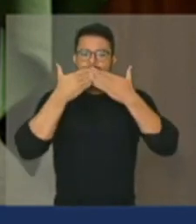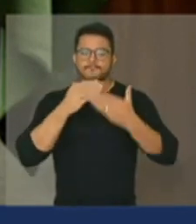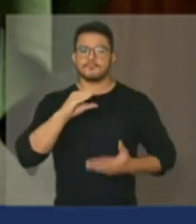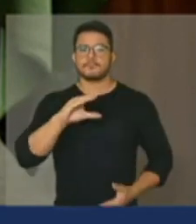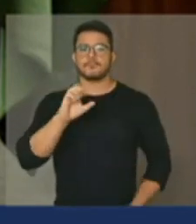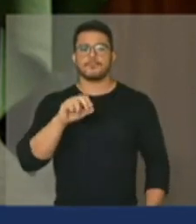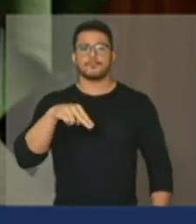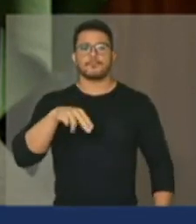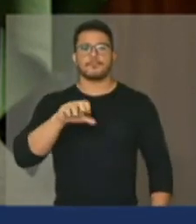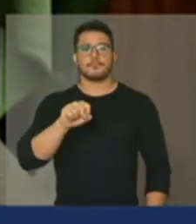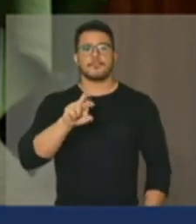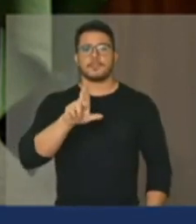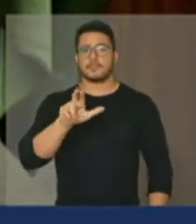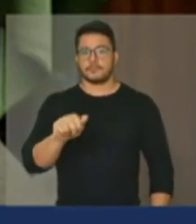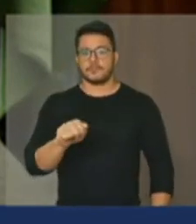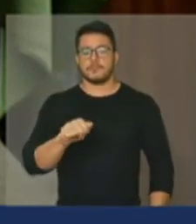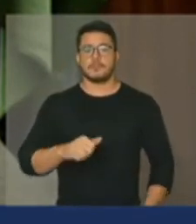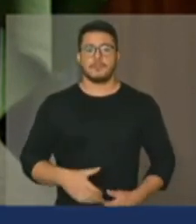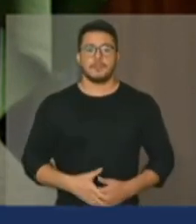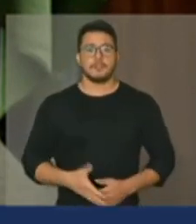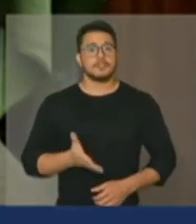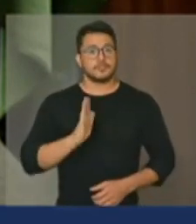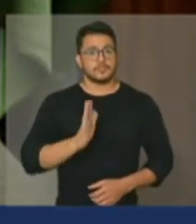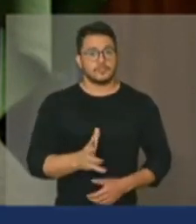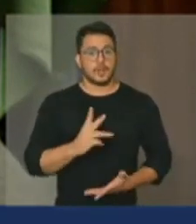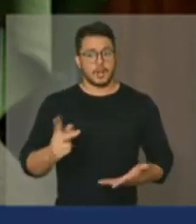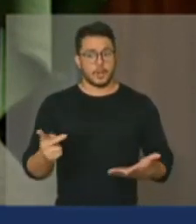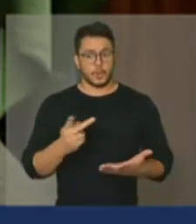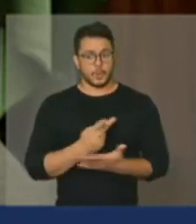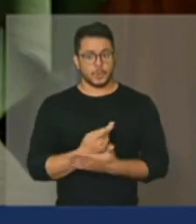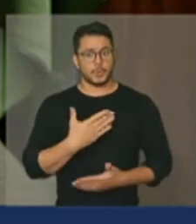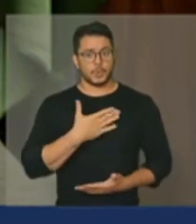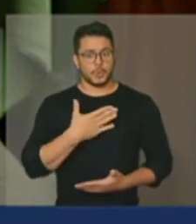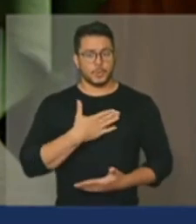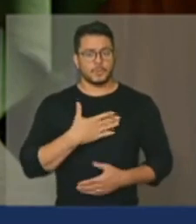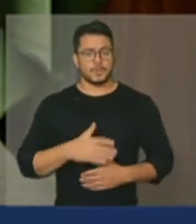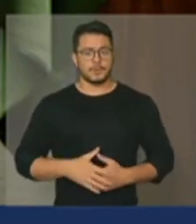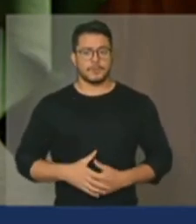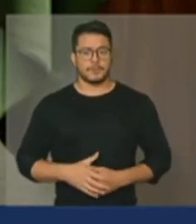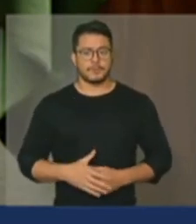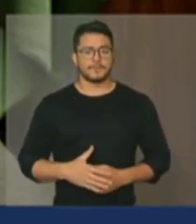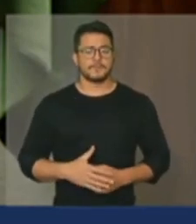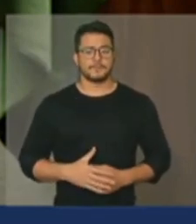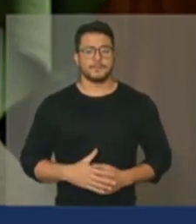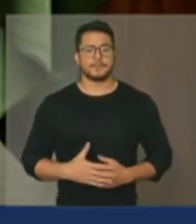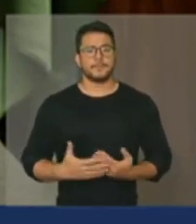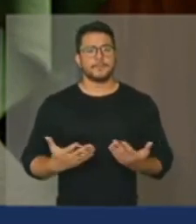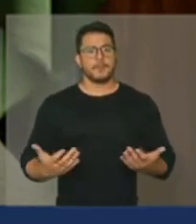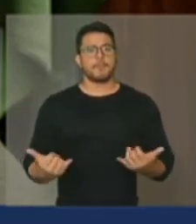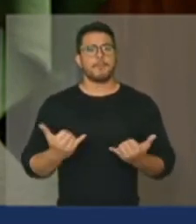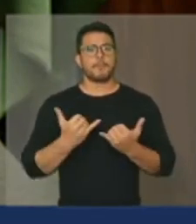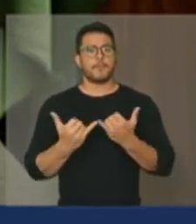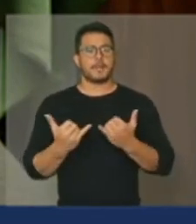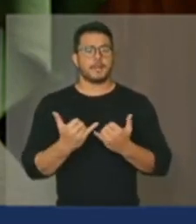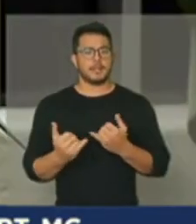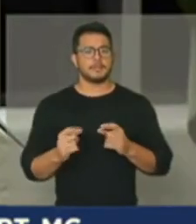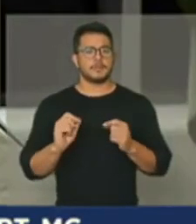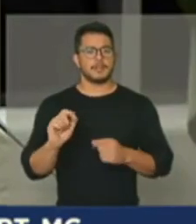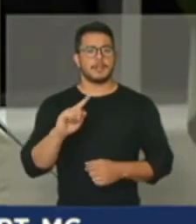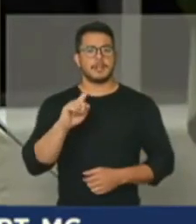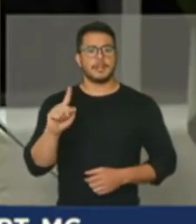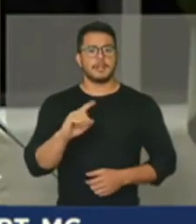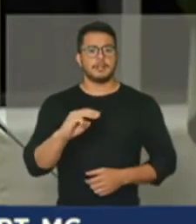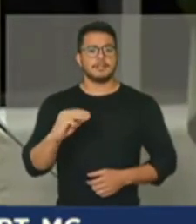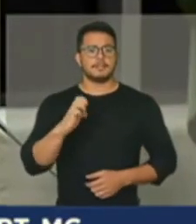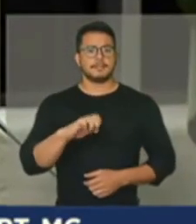deputado estadual em Minas Gerais, quando o governador era hoje deputado Aécio Neves. E parece que o Zema agora quer imitá-lo, quer